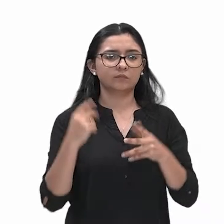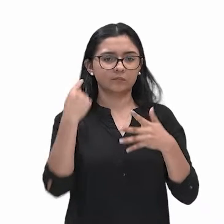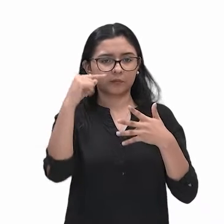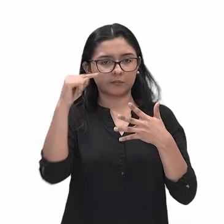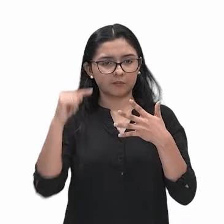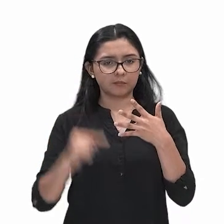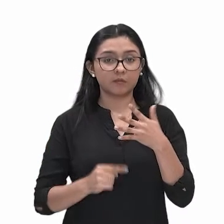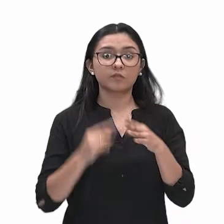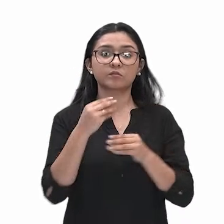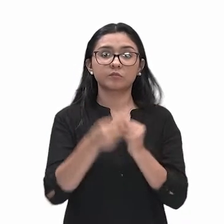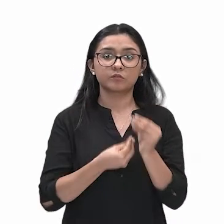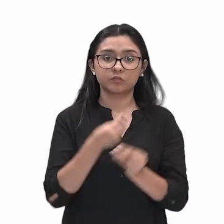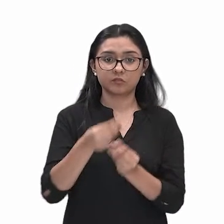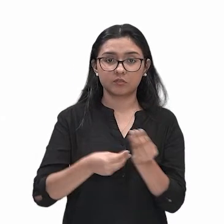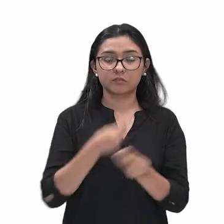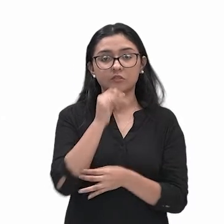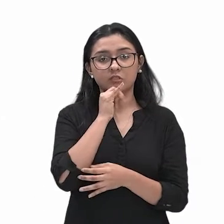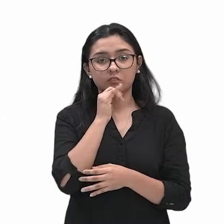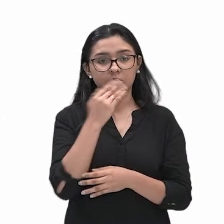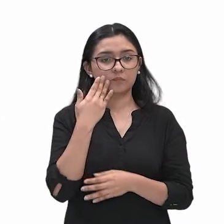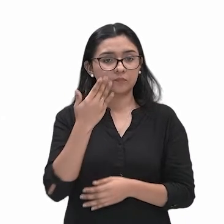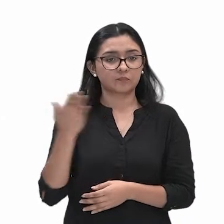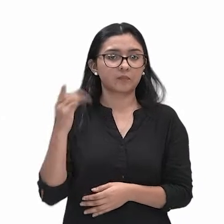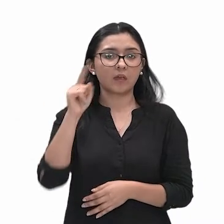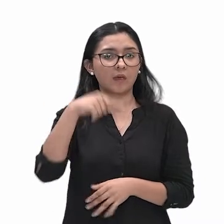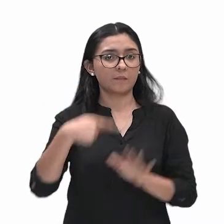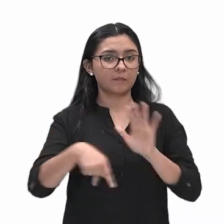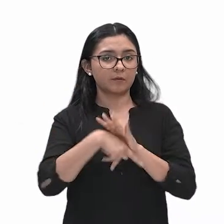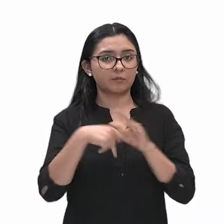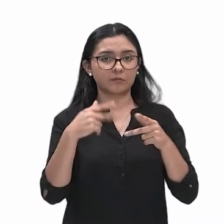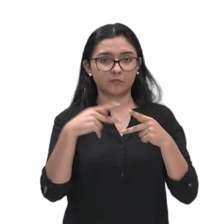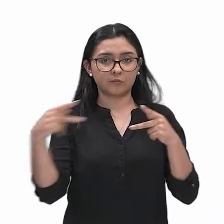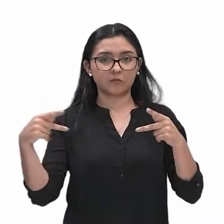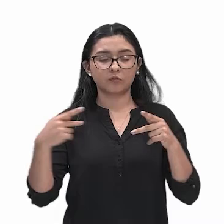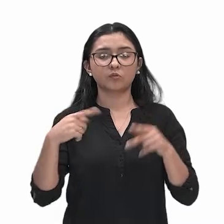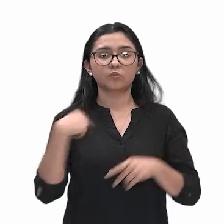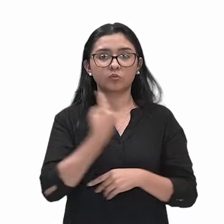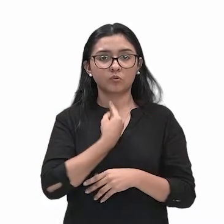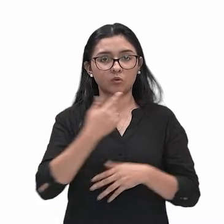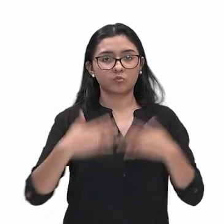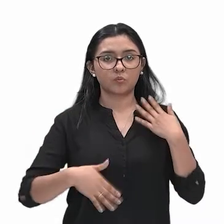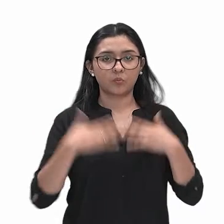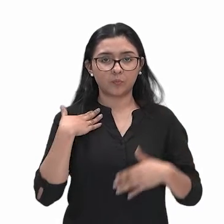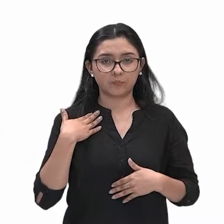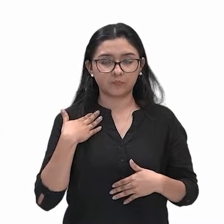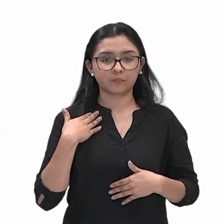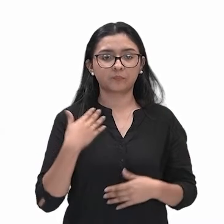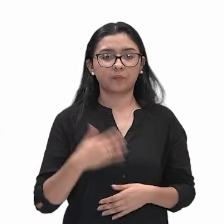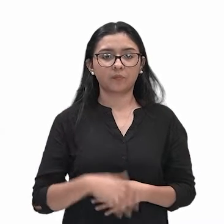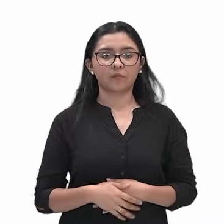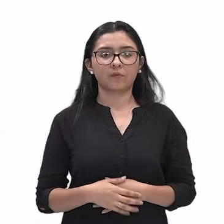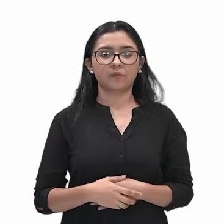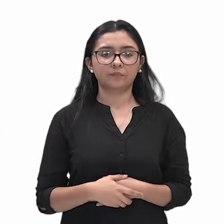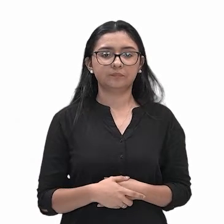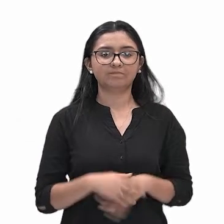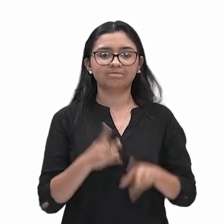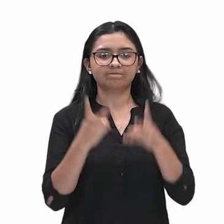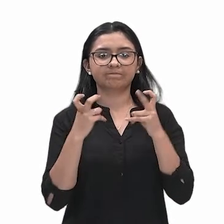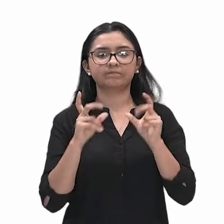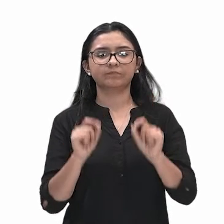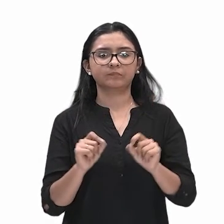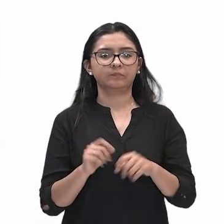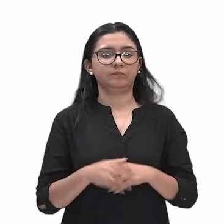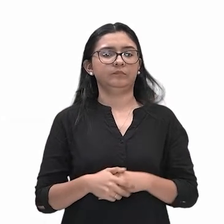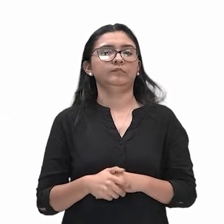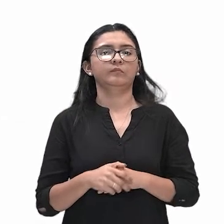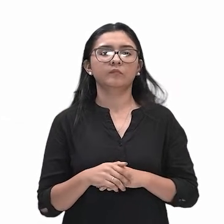essas substâncias aí, esses exemplos, são exemplos de proteína no nosso organismo, tá? Olha só, gente, o quanto